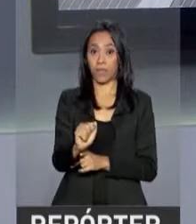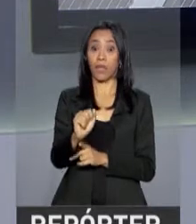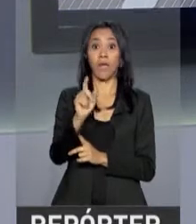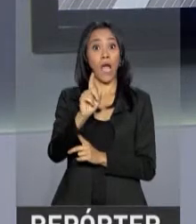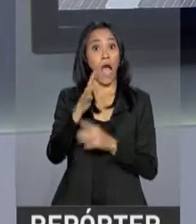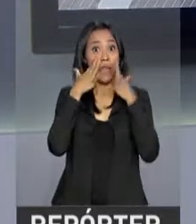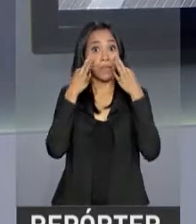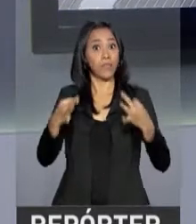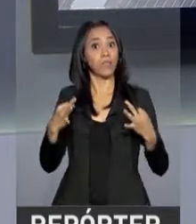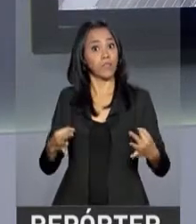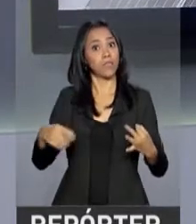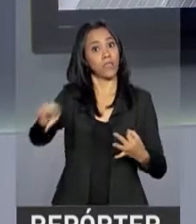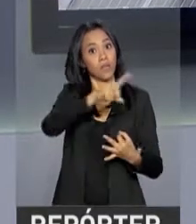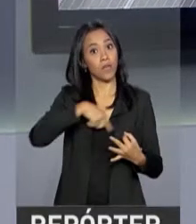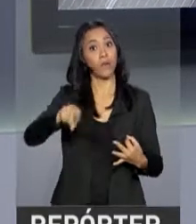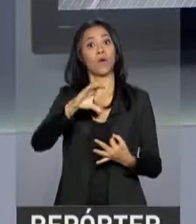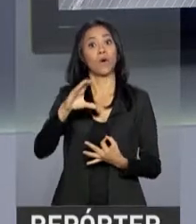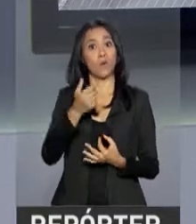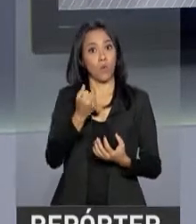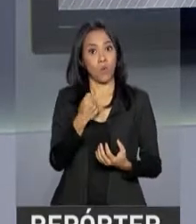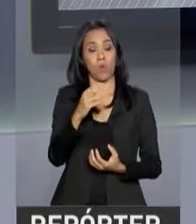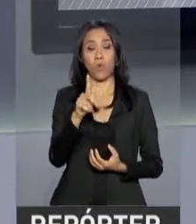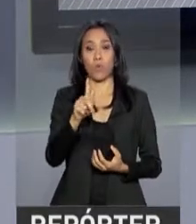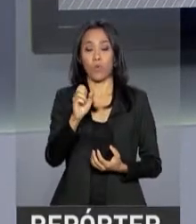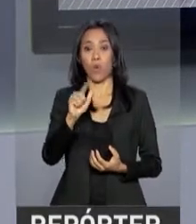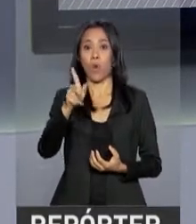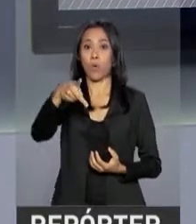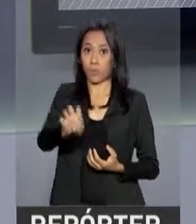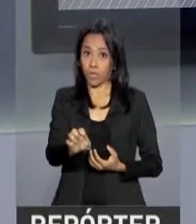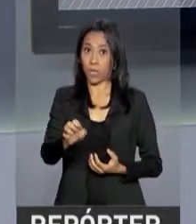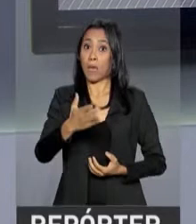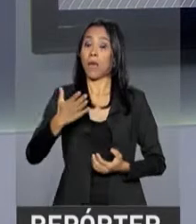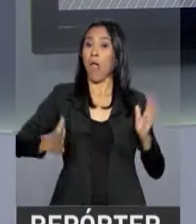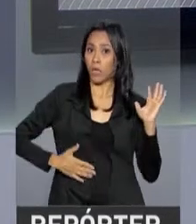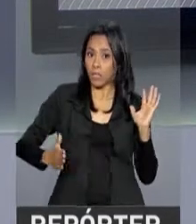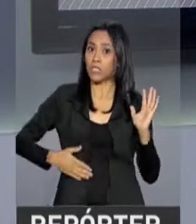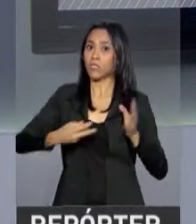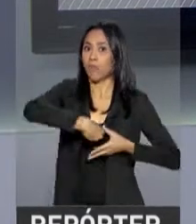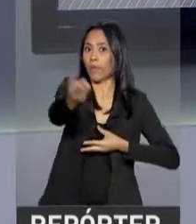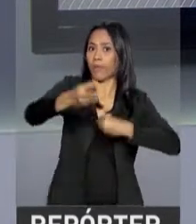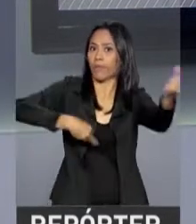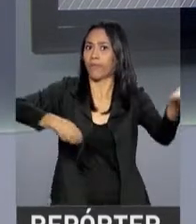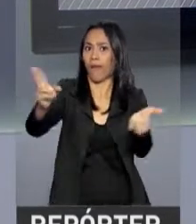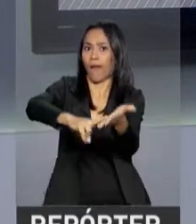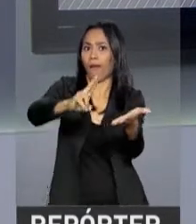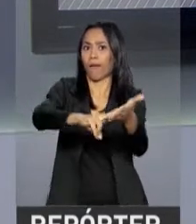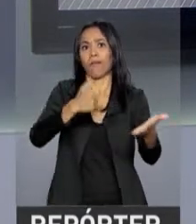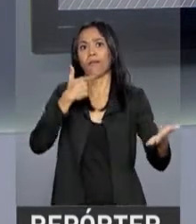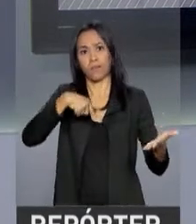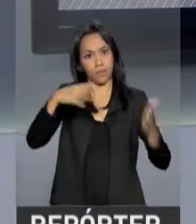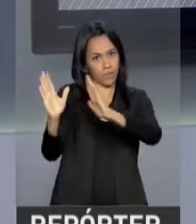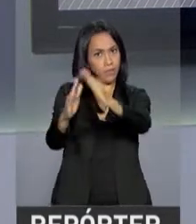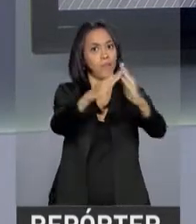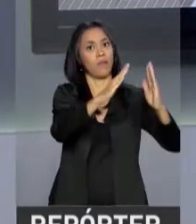realizado por carta e não por e mail como tem sido mais comum os bandidos voltaram a enviar para os contribuintes correspondências